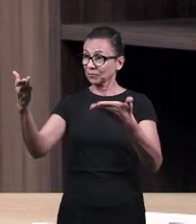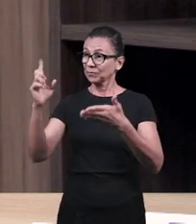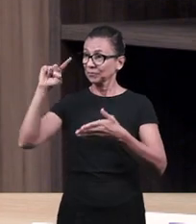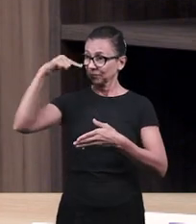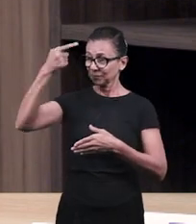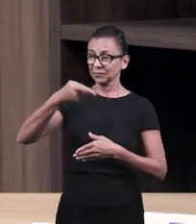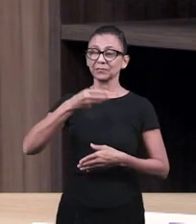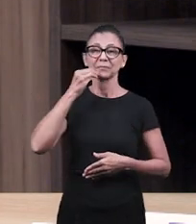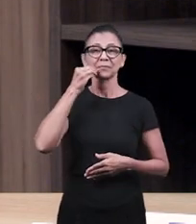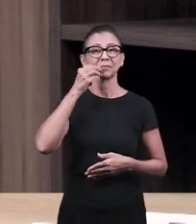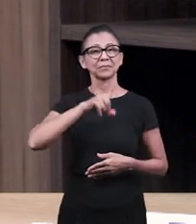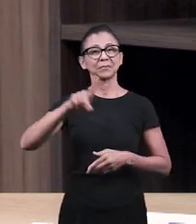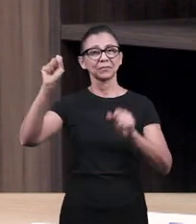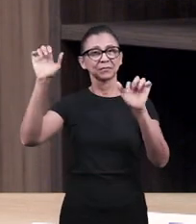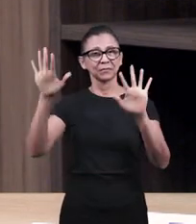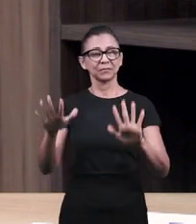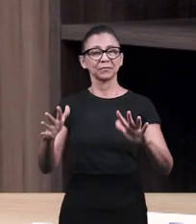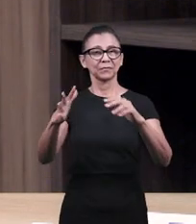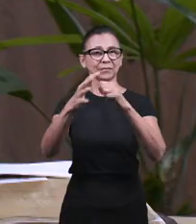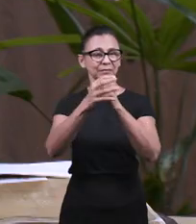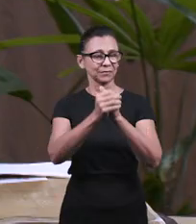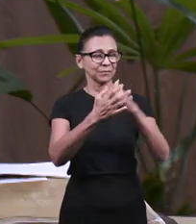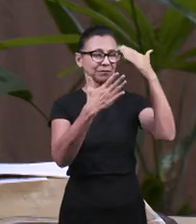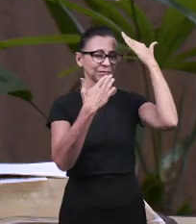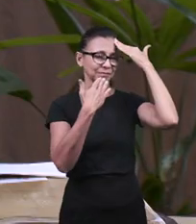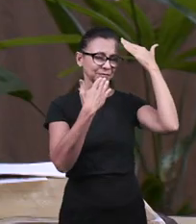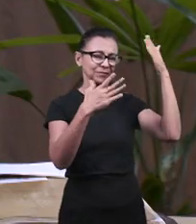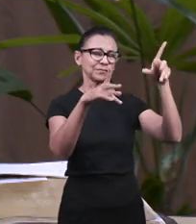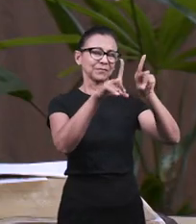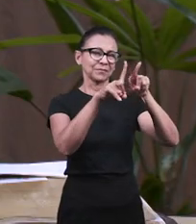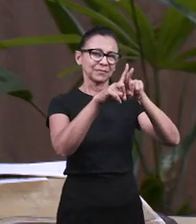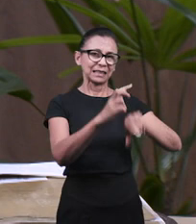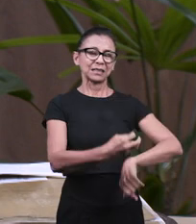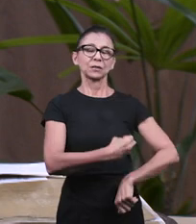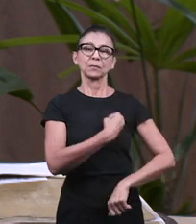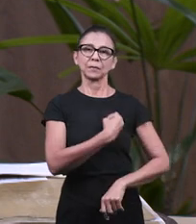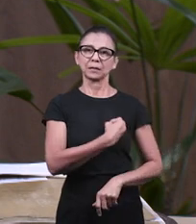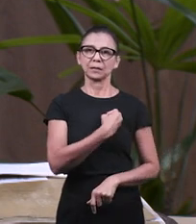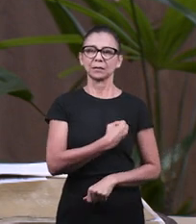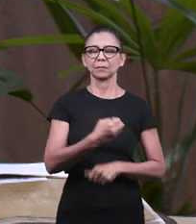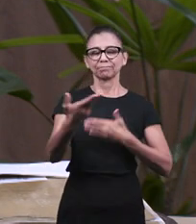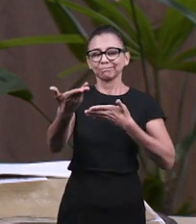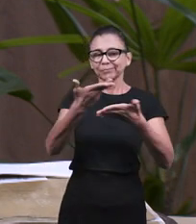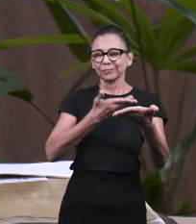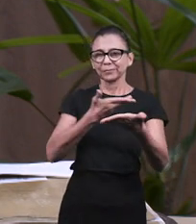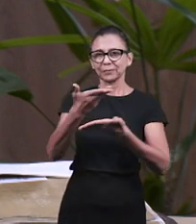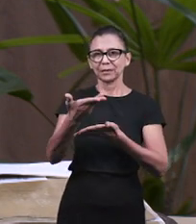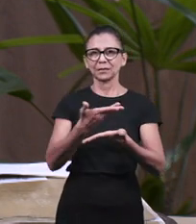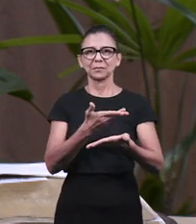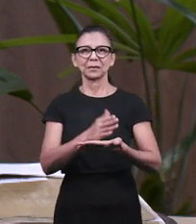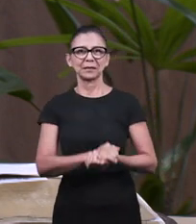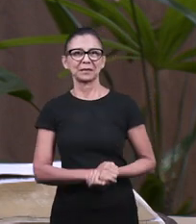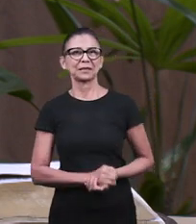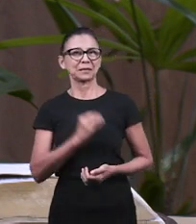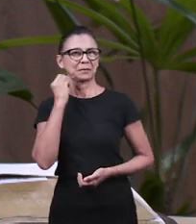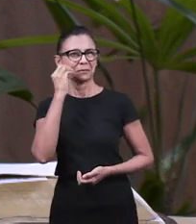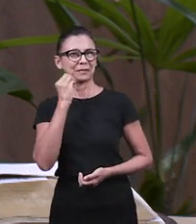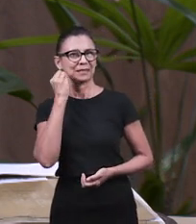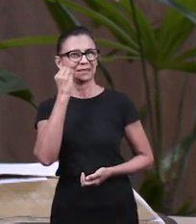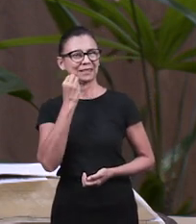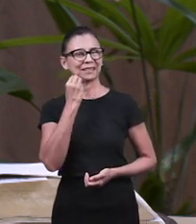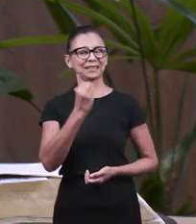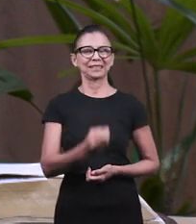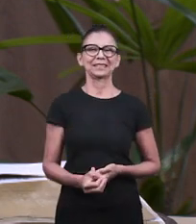próxima oportunidade. Deus o abençoe. Amém. Fico muito grato também de poder participar e compartilhar com os irmãos as